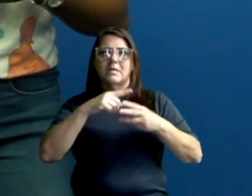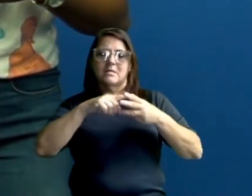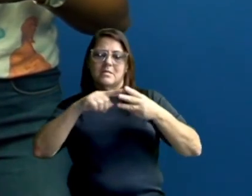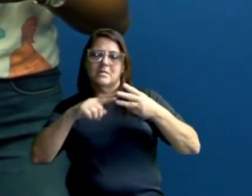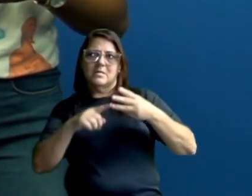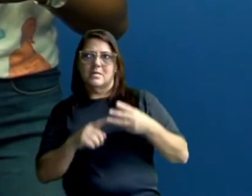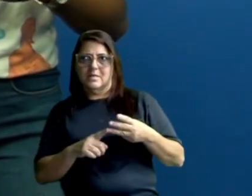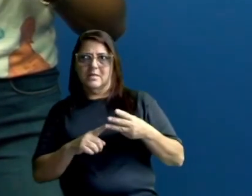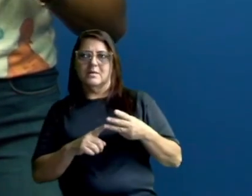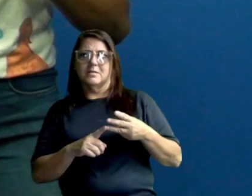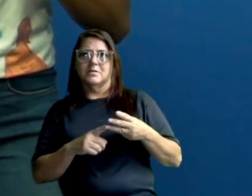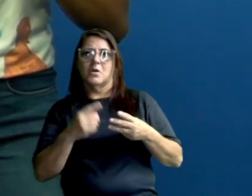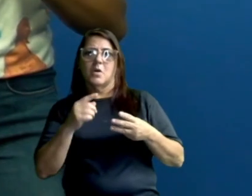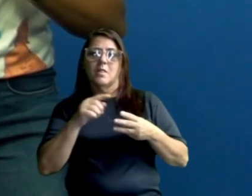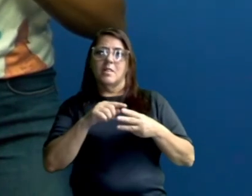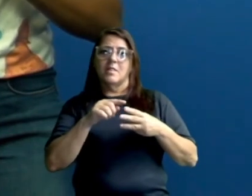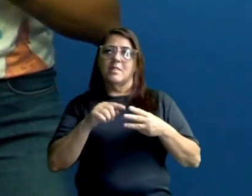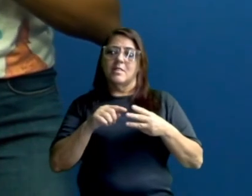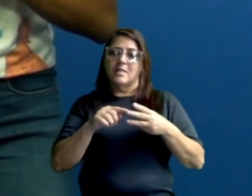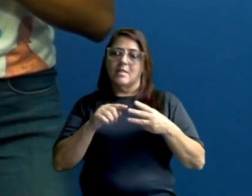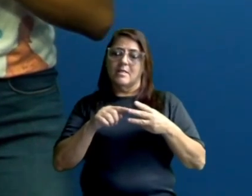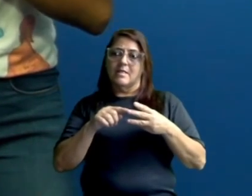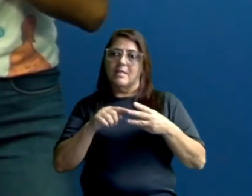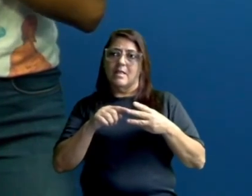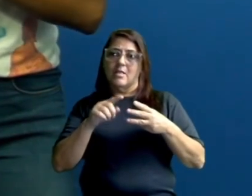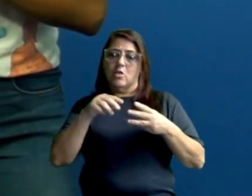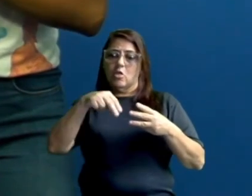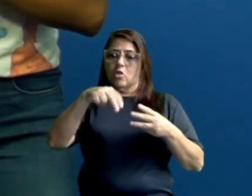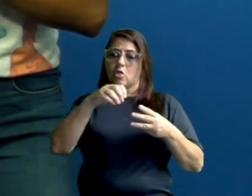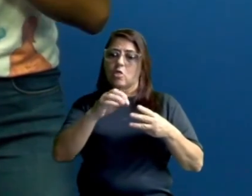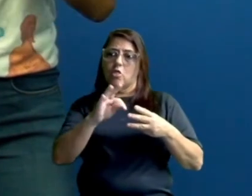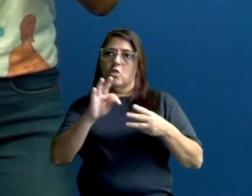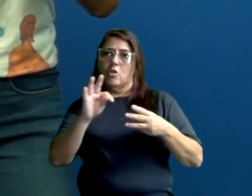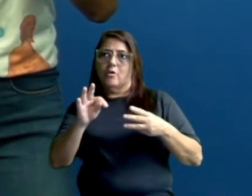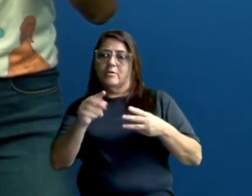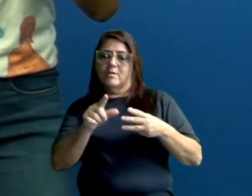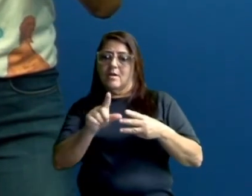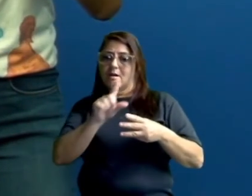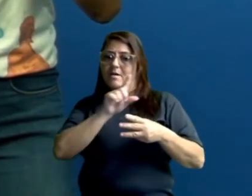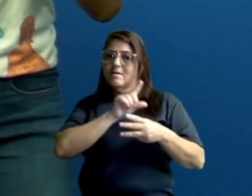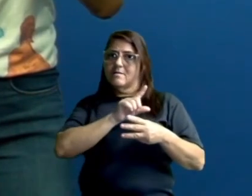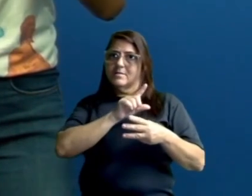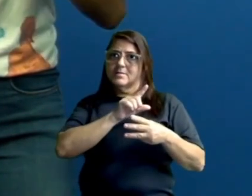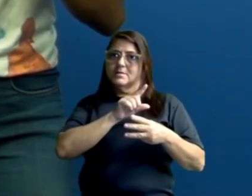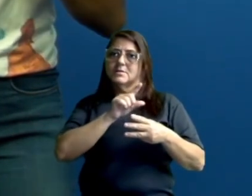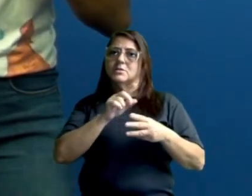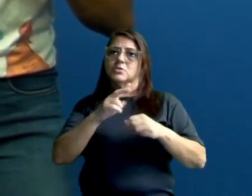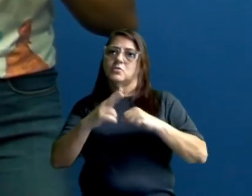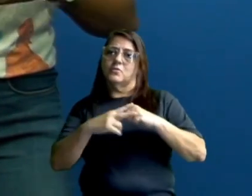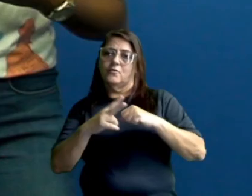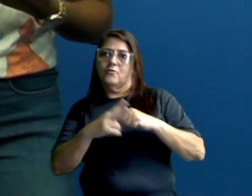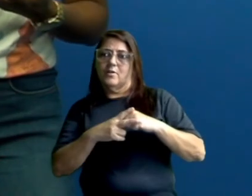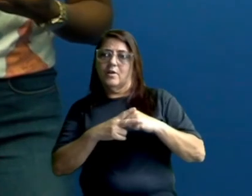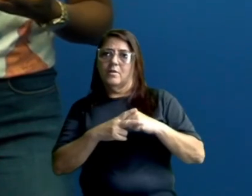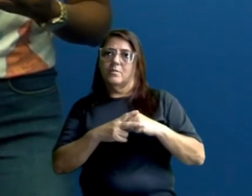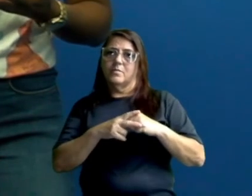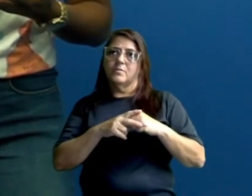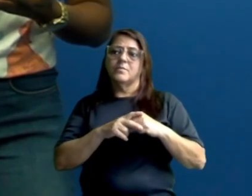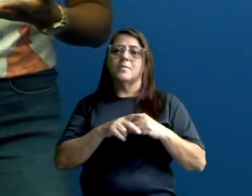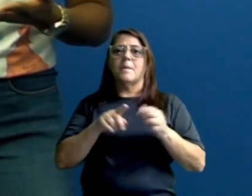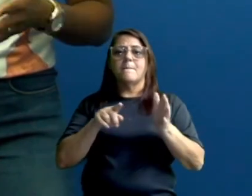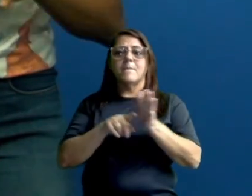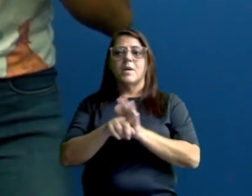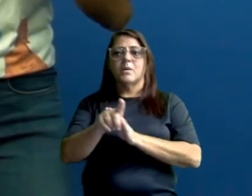E quando a gente vai negar, não esquece de colocar o not sempre depois do verbo, na forma de am, de is ou de are. E quando vai